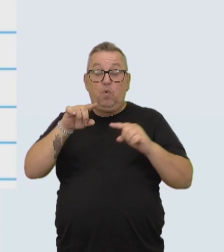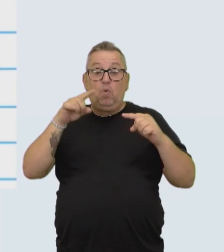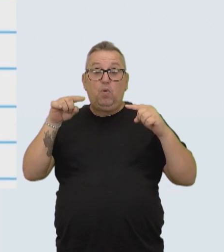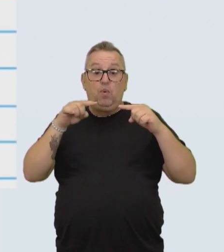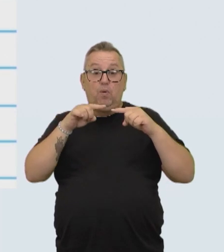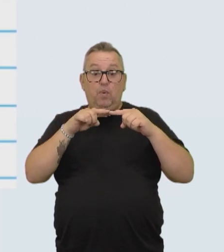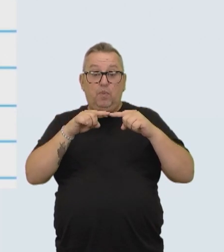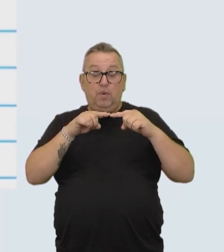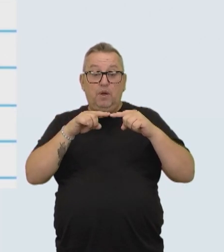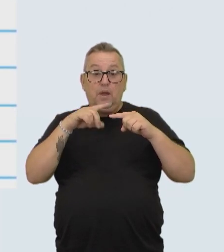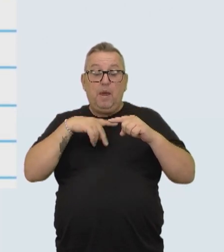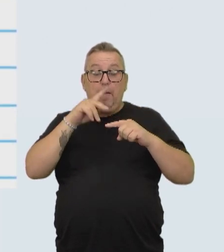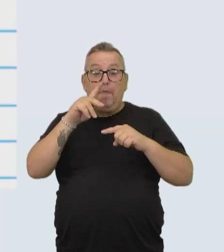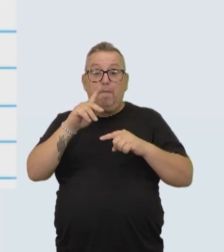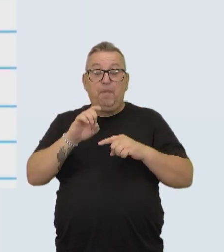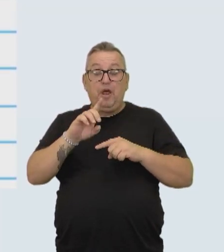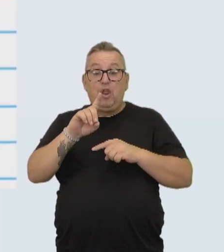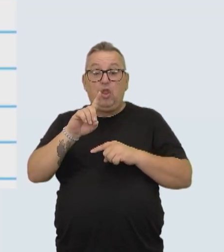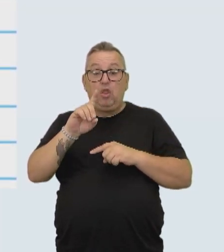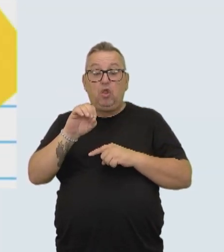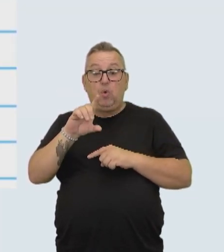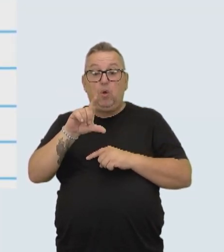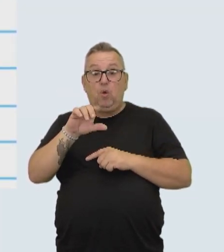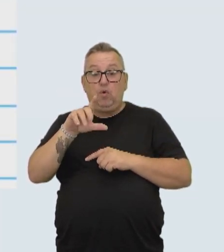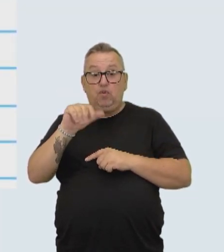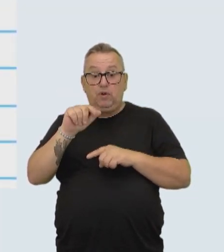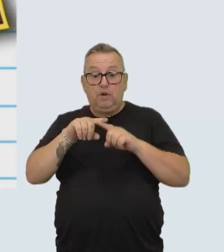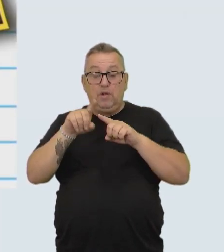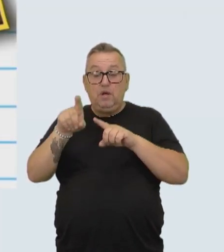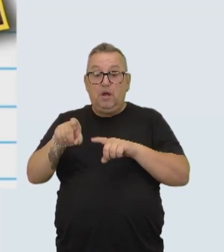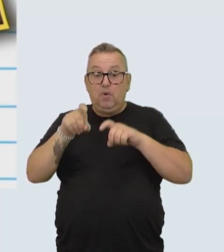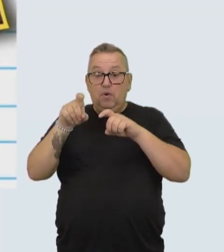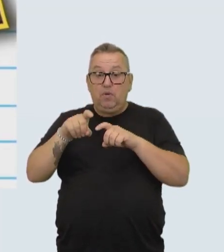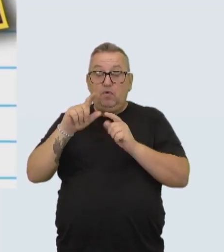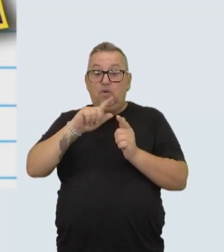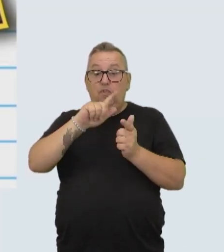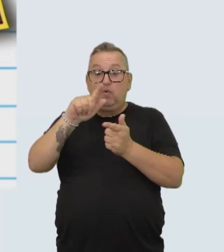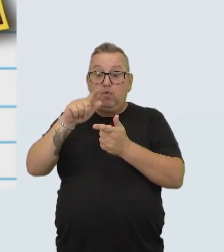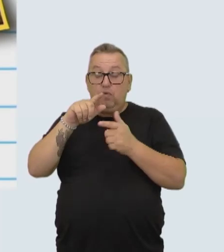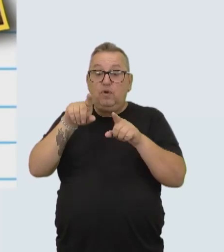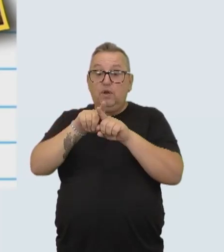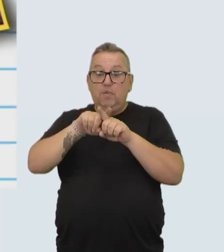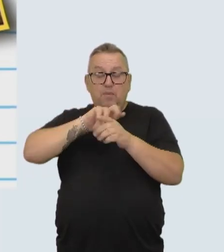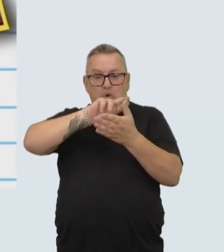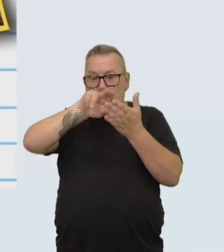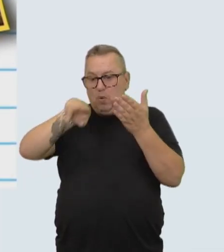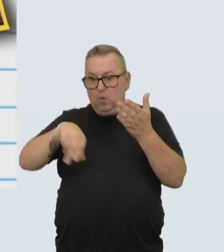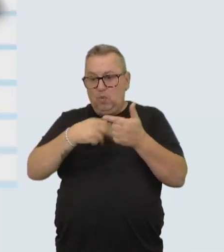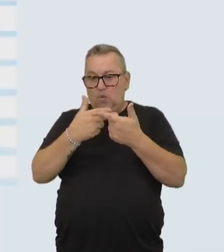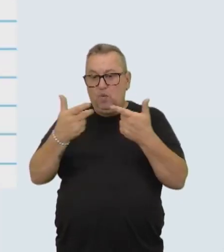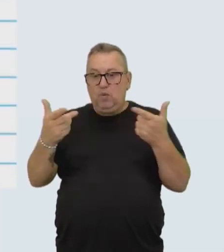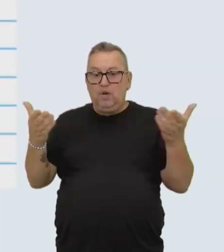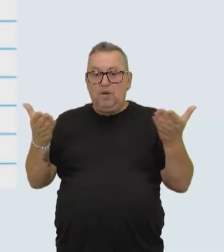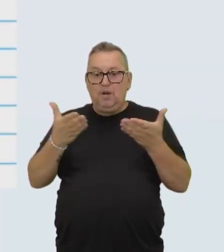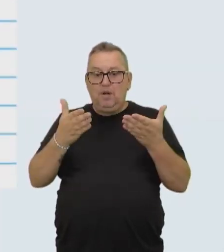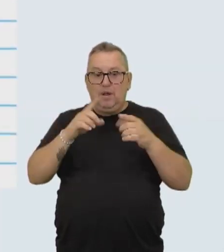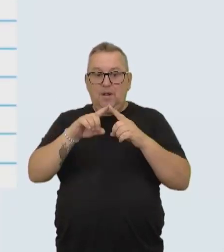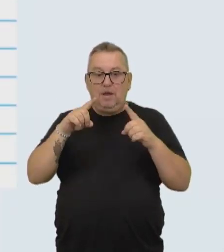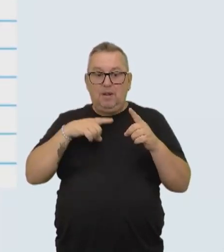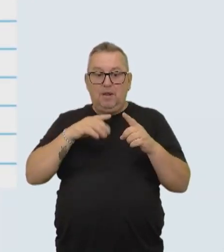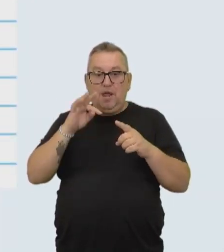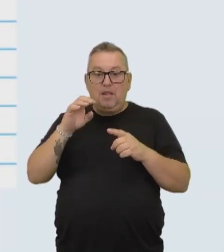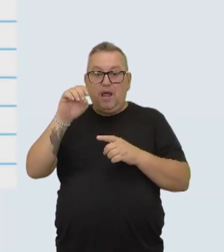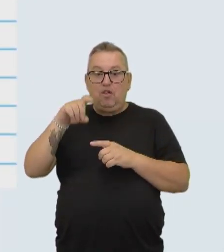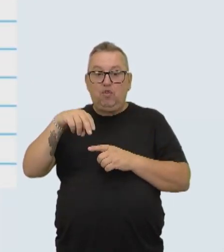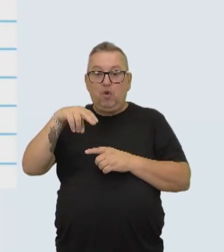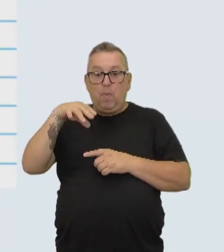da pedologia é dar suporte a áreas da ciência como agronomia, geografia, geologia, entre outras. Por isso, a sua taxonomia é